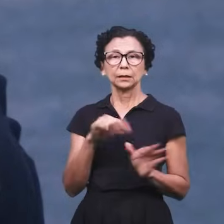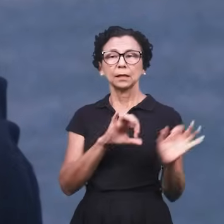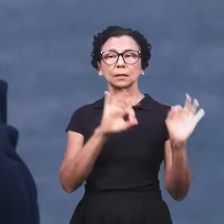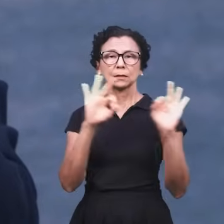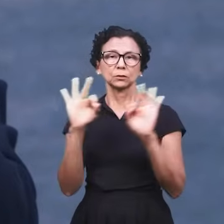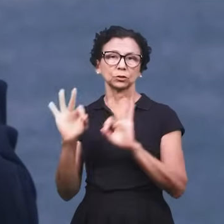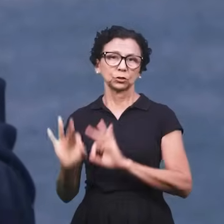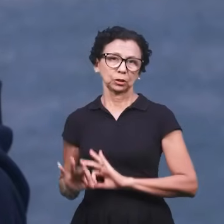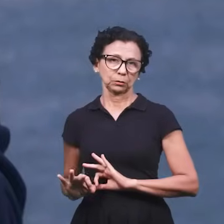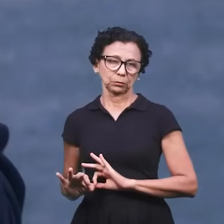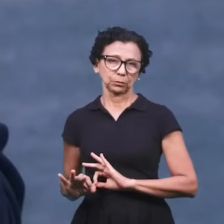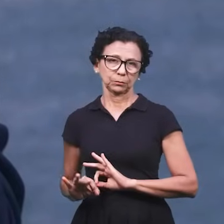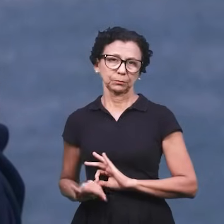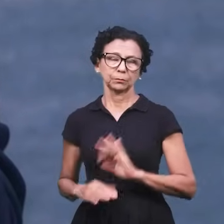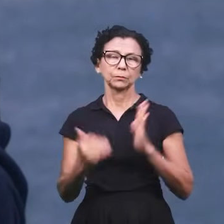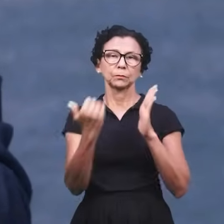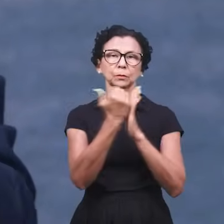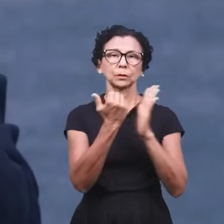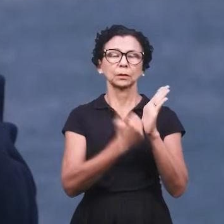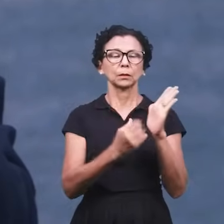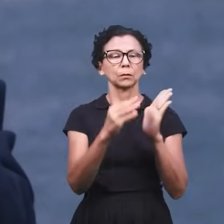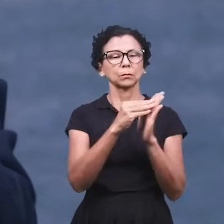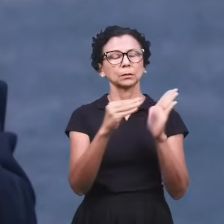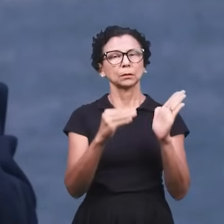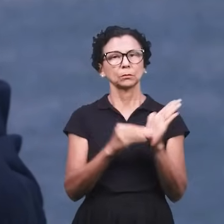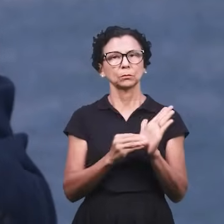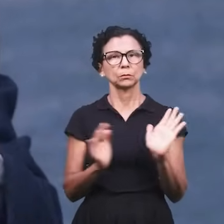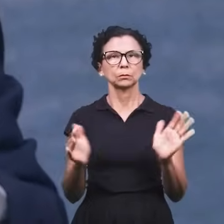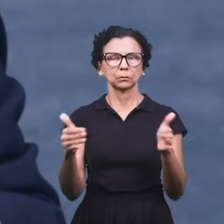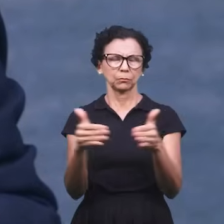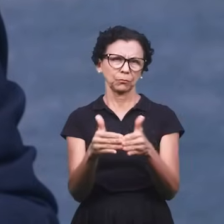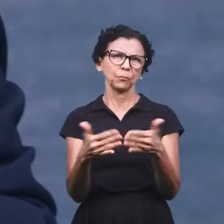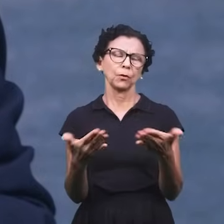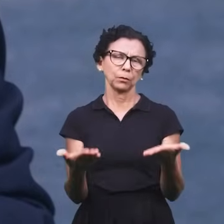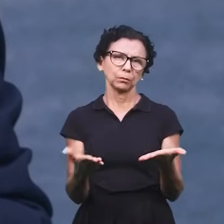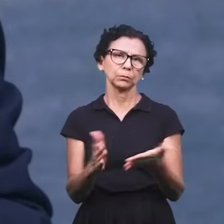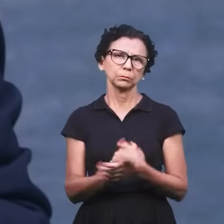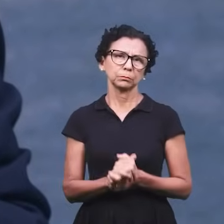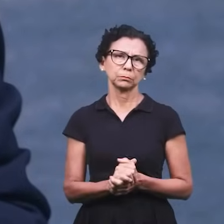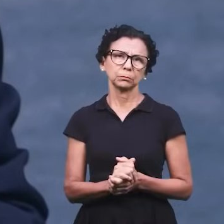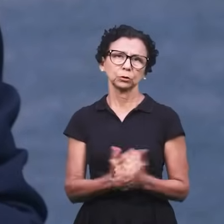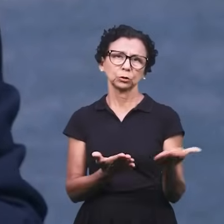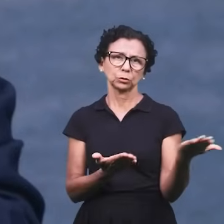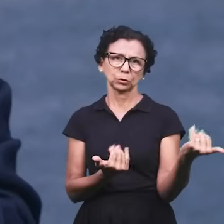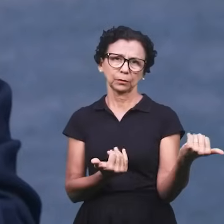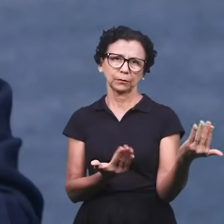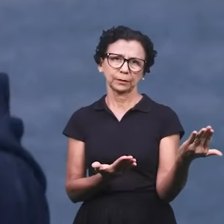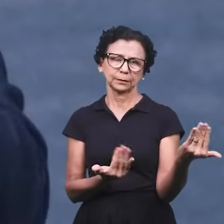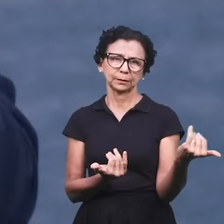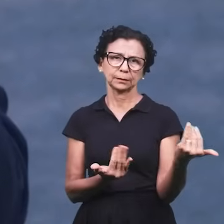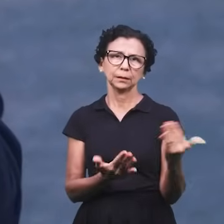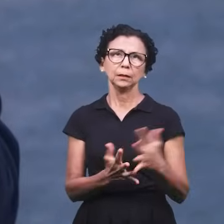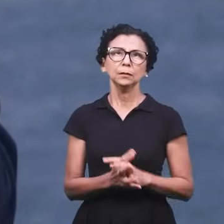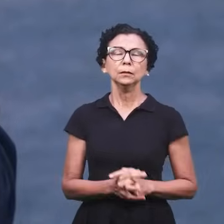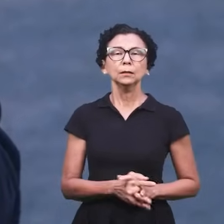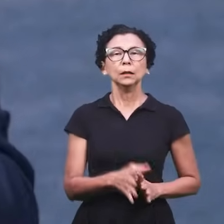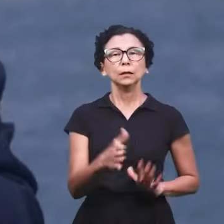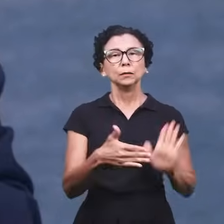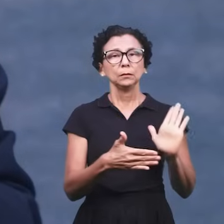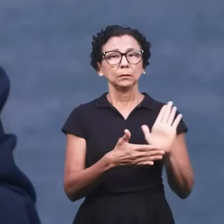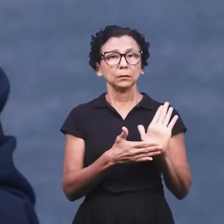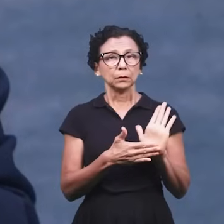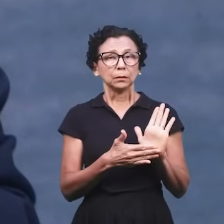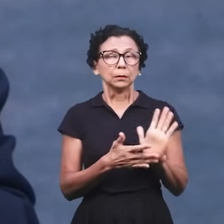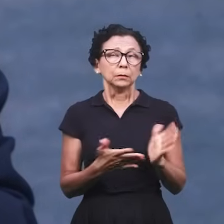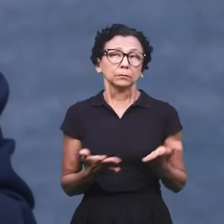é um programa com temas voltados prioritariamente para os nossos jovens. A propósito,